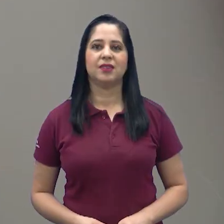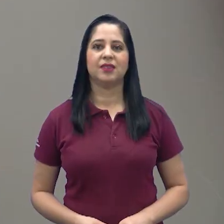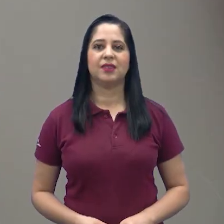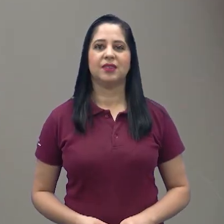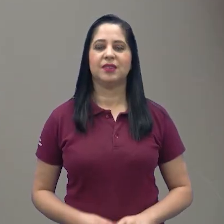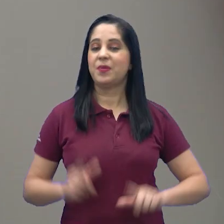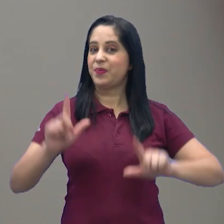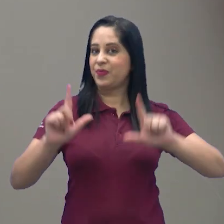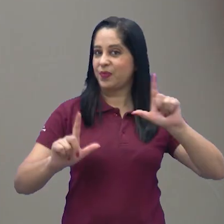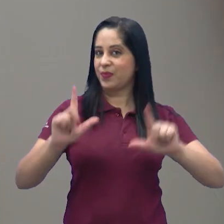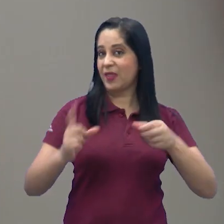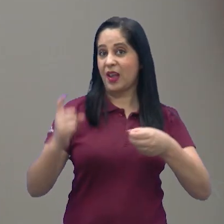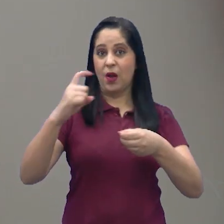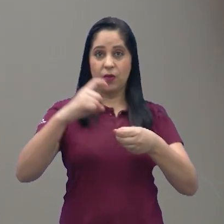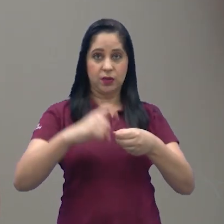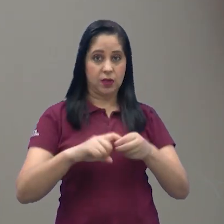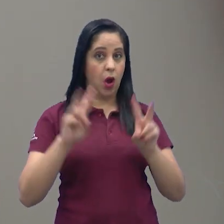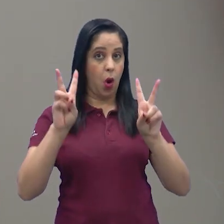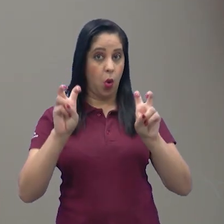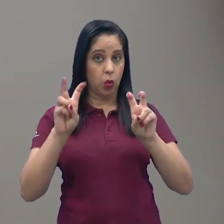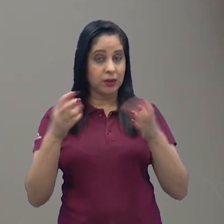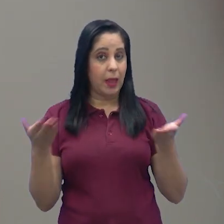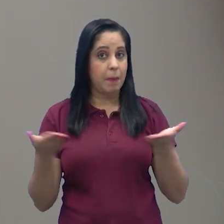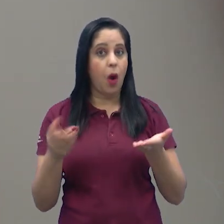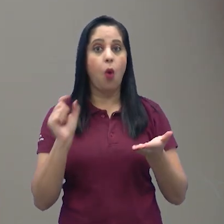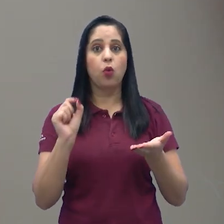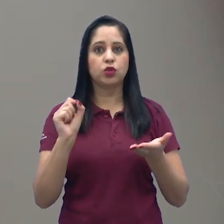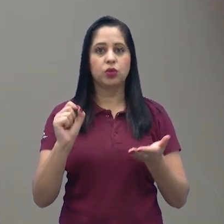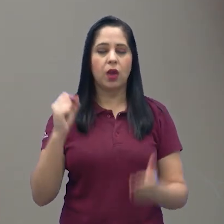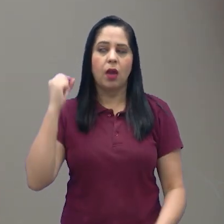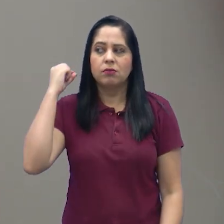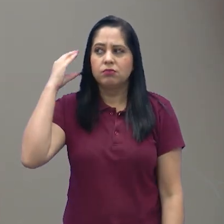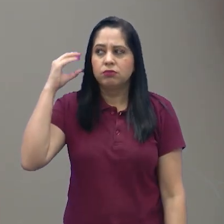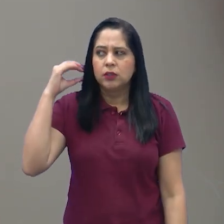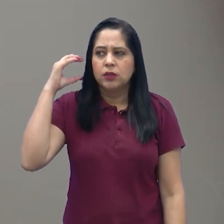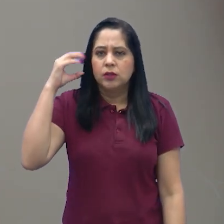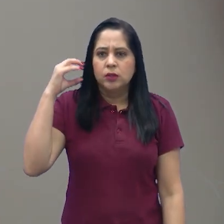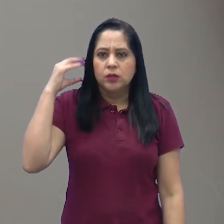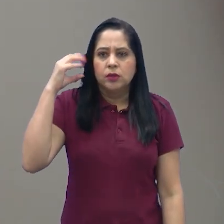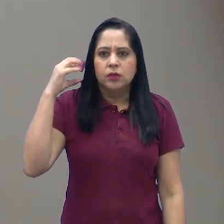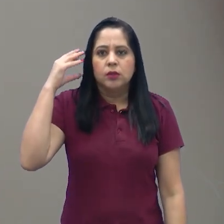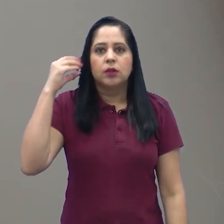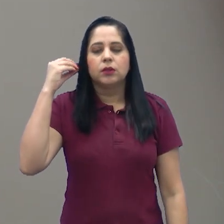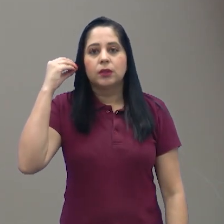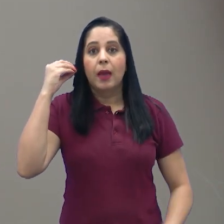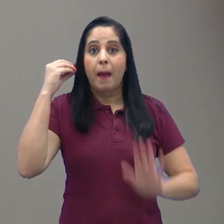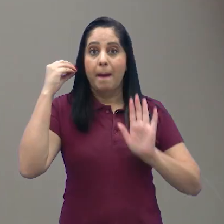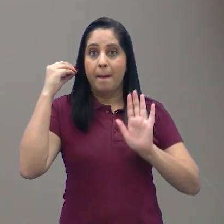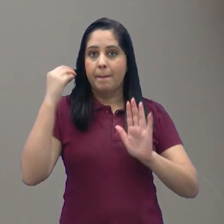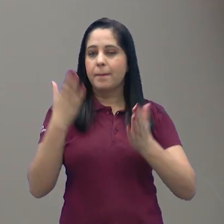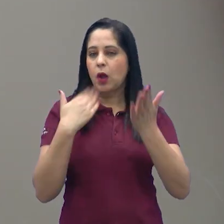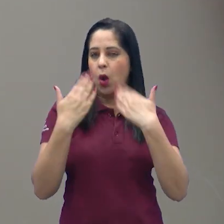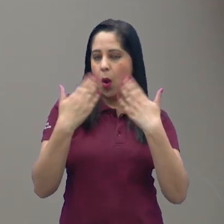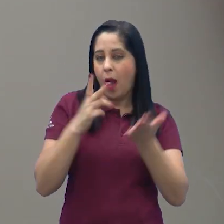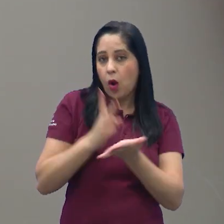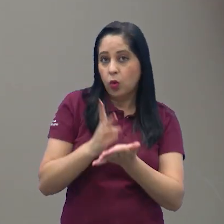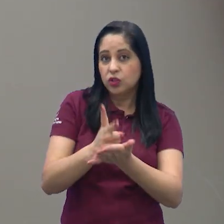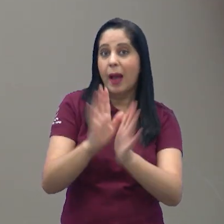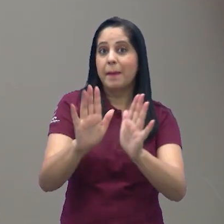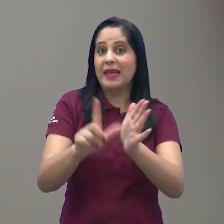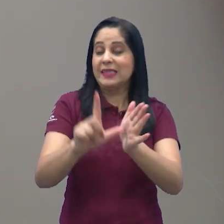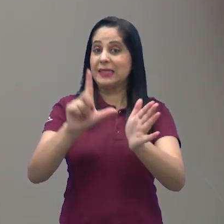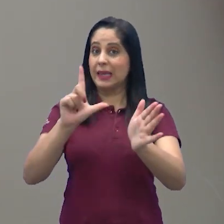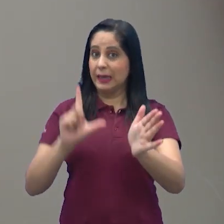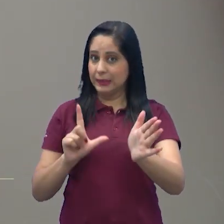Estamos de volta. O tema de hoje é a esquizofrenia. E antes de continuarmos nossa conversa, vale destacar que a